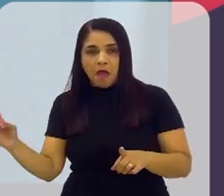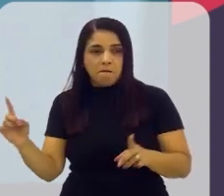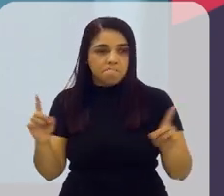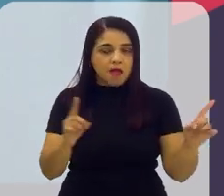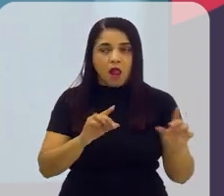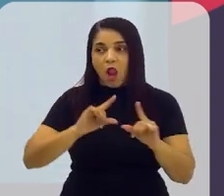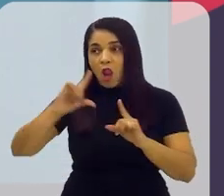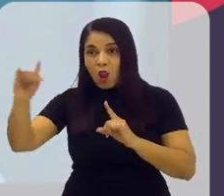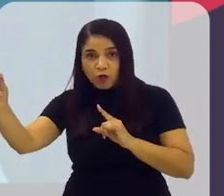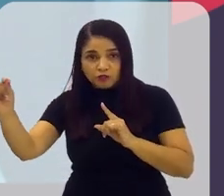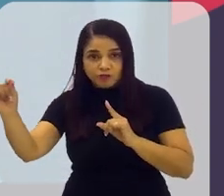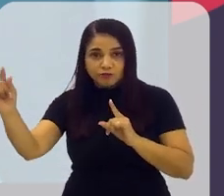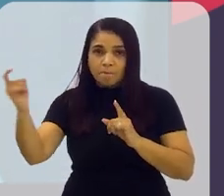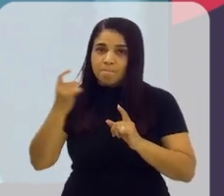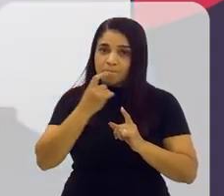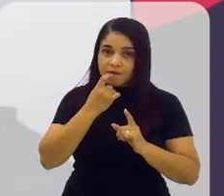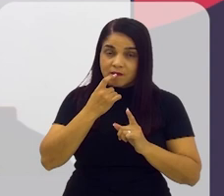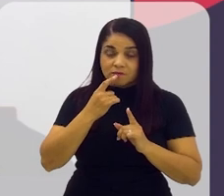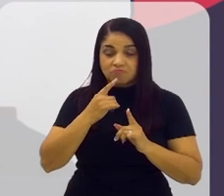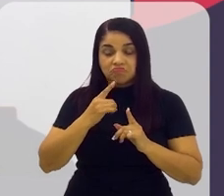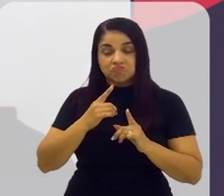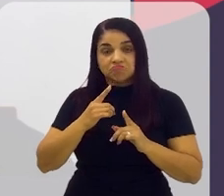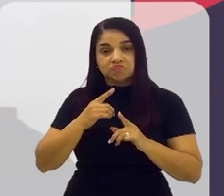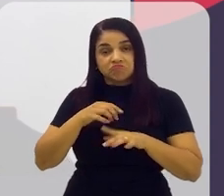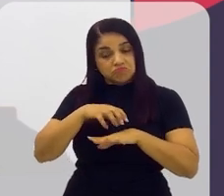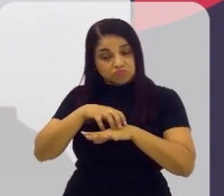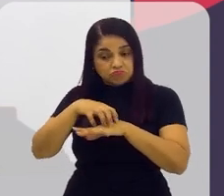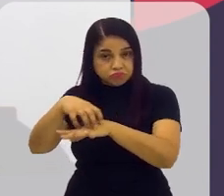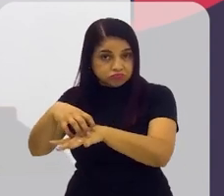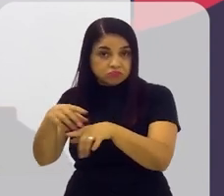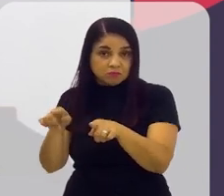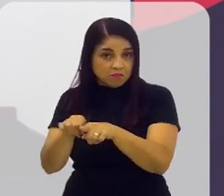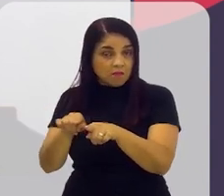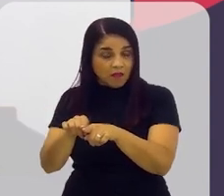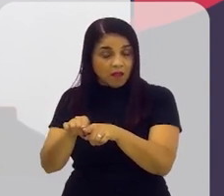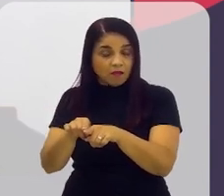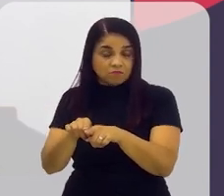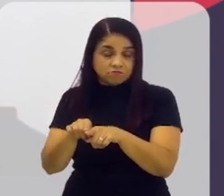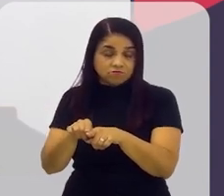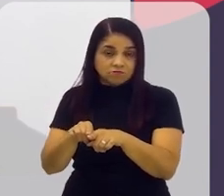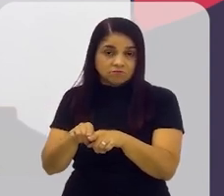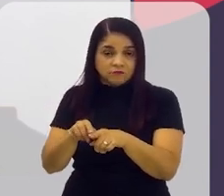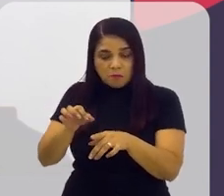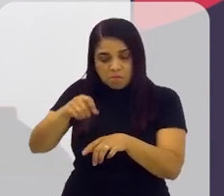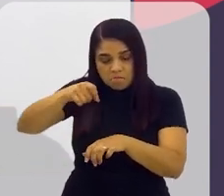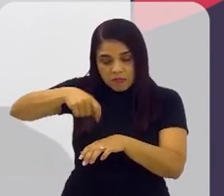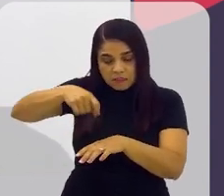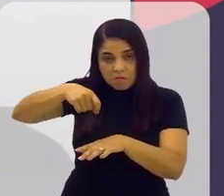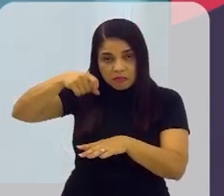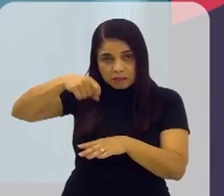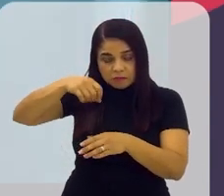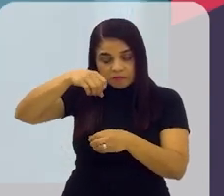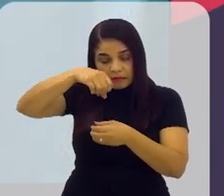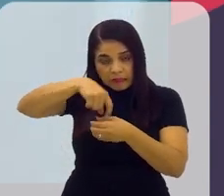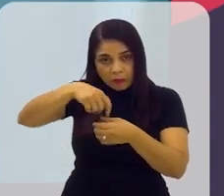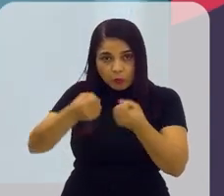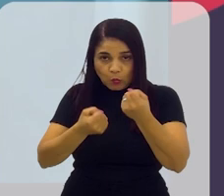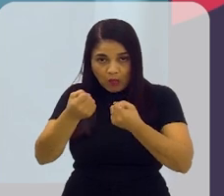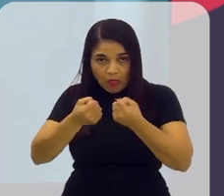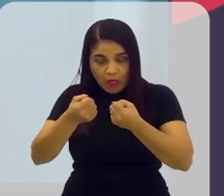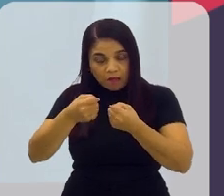grandes distâncias, então esses caminhos podem ser às vezes um meio de transporte, né, que acaba trazendo de um lugar para um